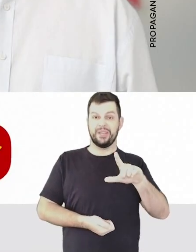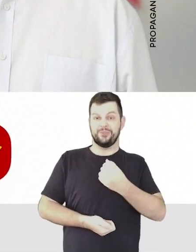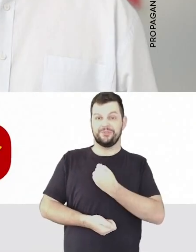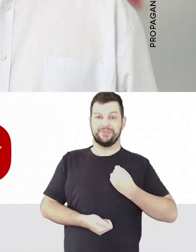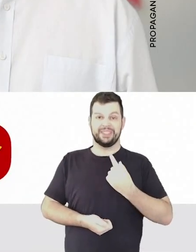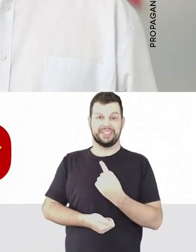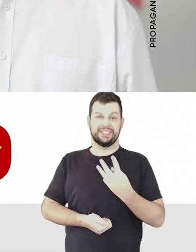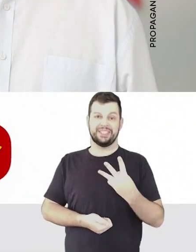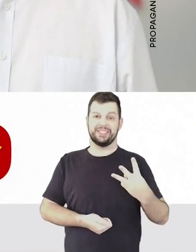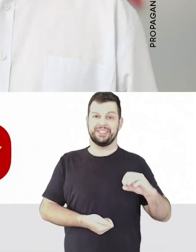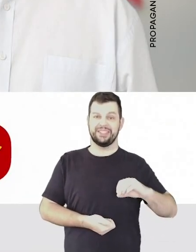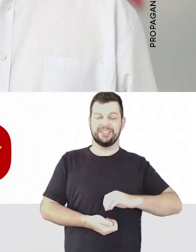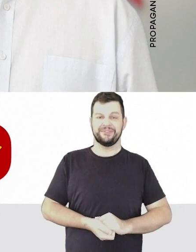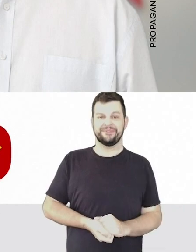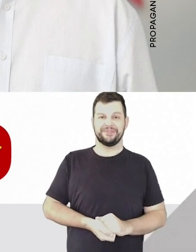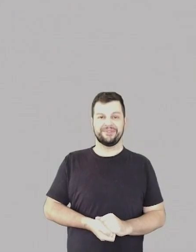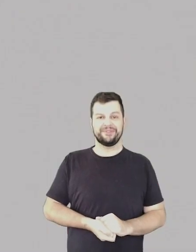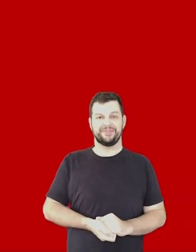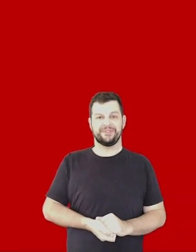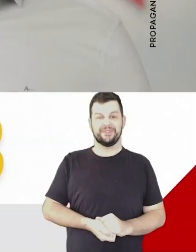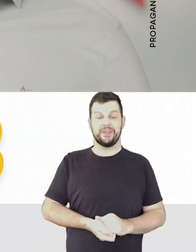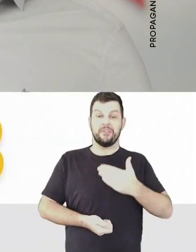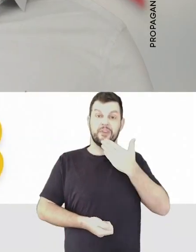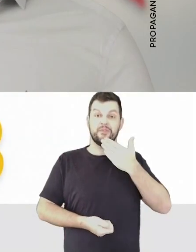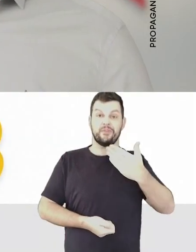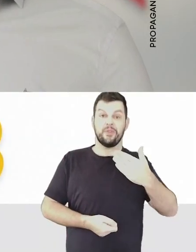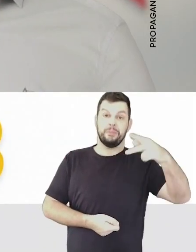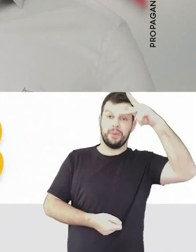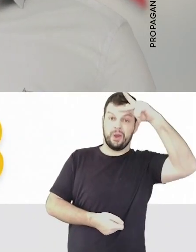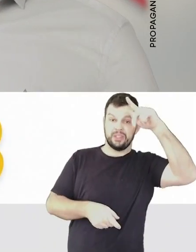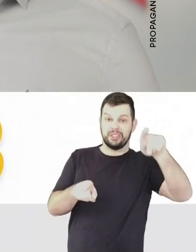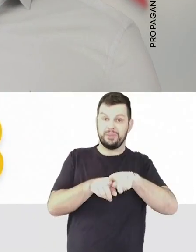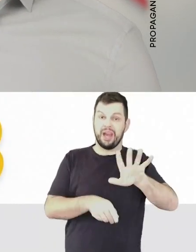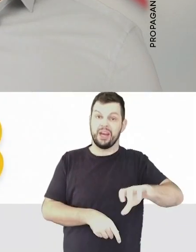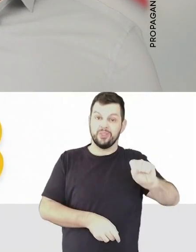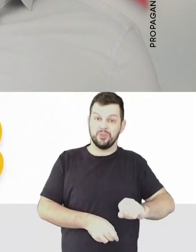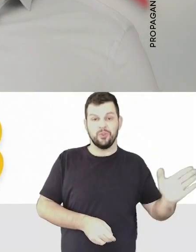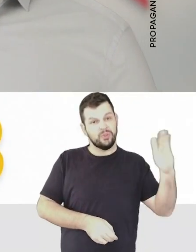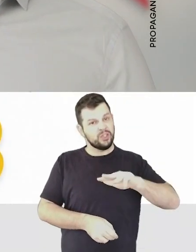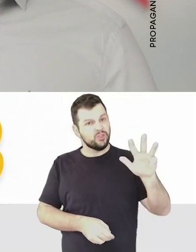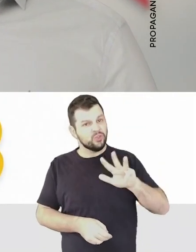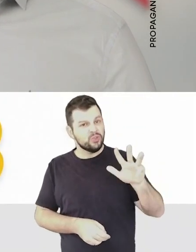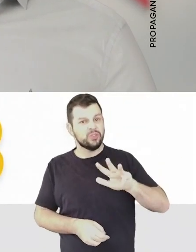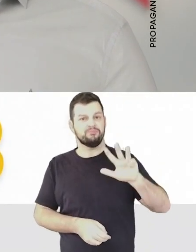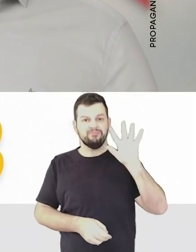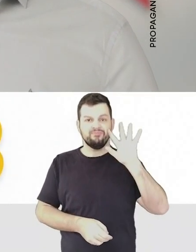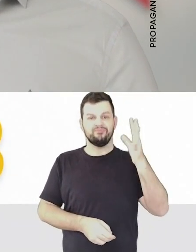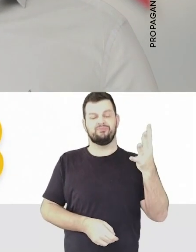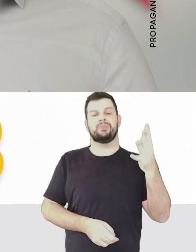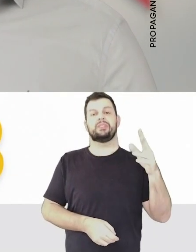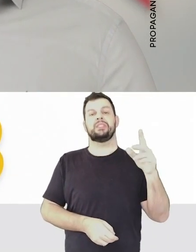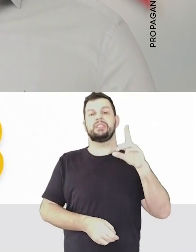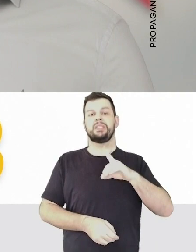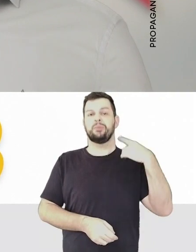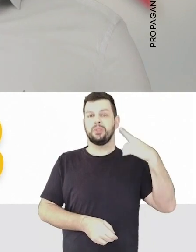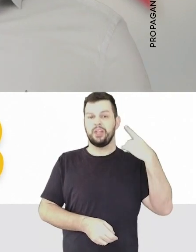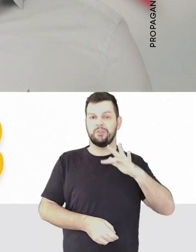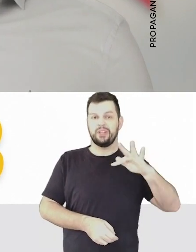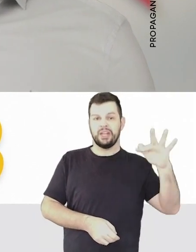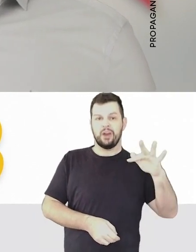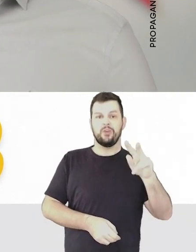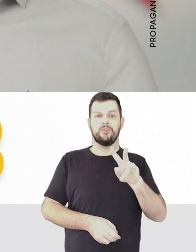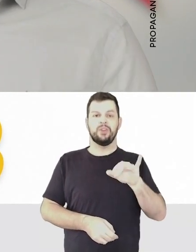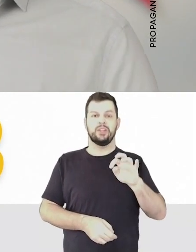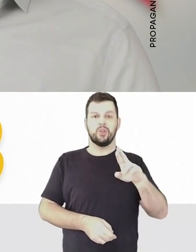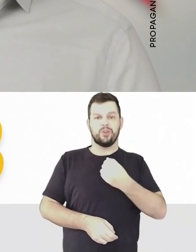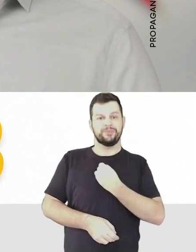Marcel Frison, 1330. Por Pelotas e Zona Sul, vem com Lula e te define. Deputado federal é